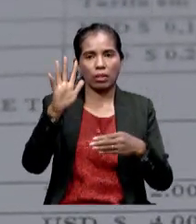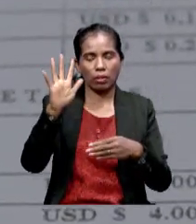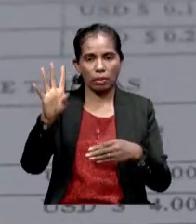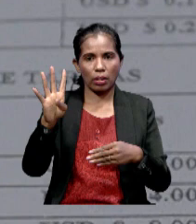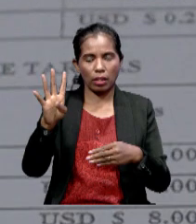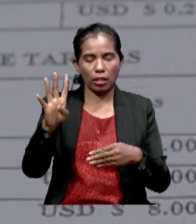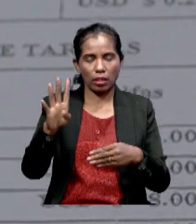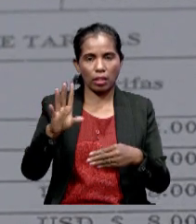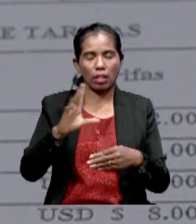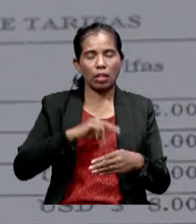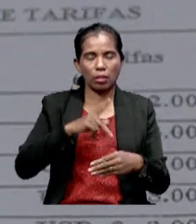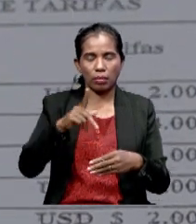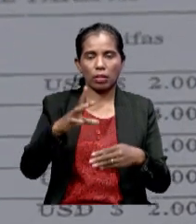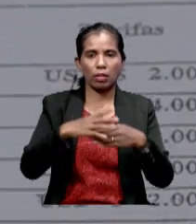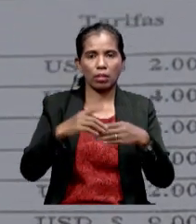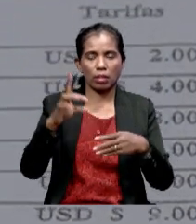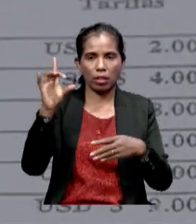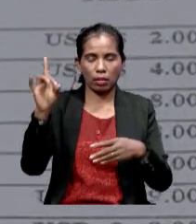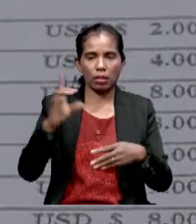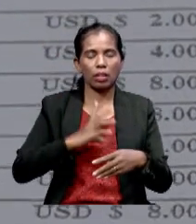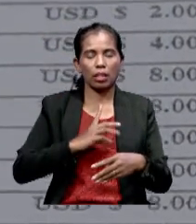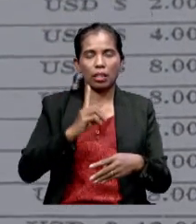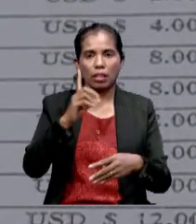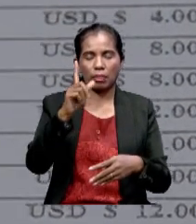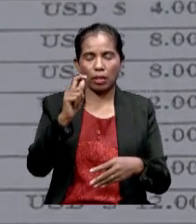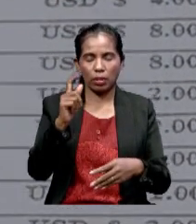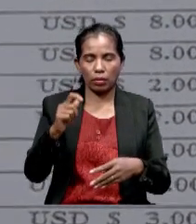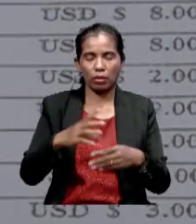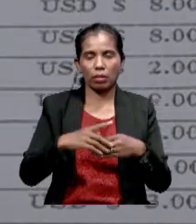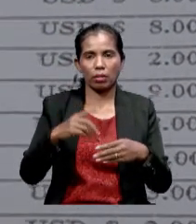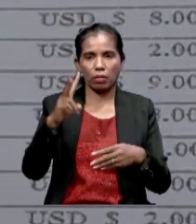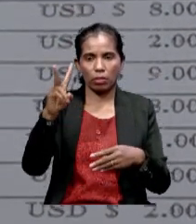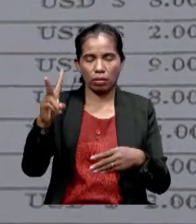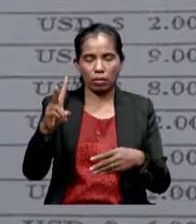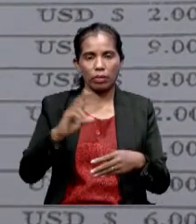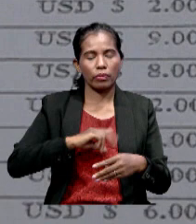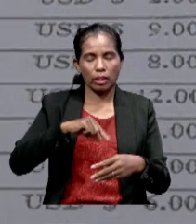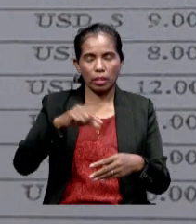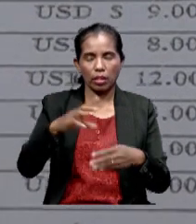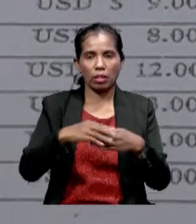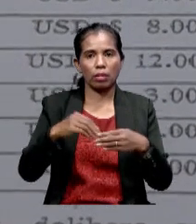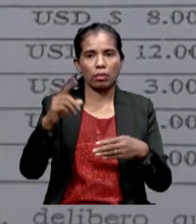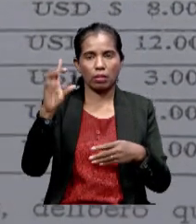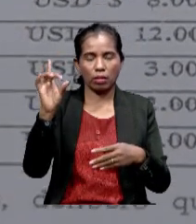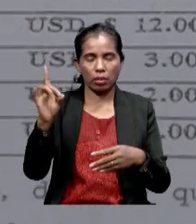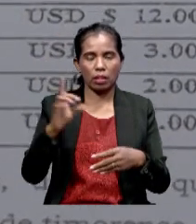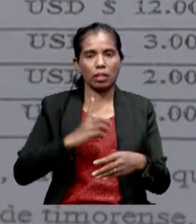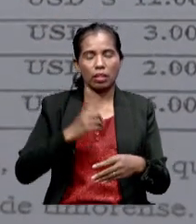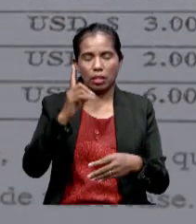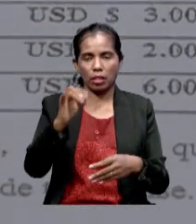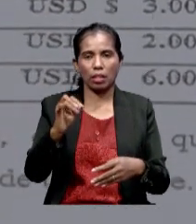selo dólar walu, Dili Manatutu, selo dólar rua, Dili Viqueque, selo dólar walu, Dili Aileu, selo dólar